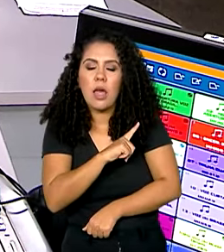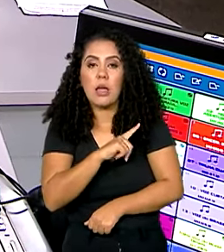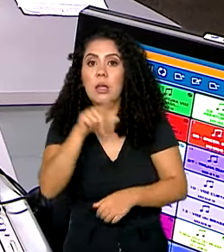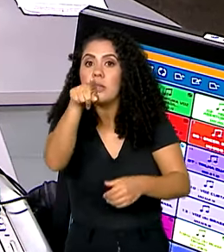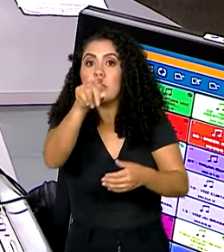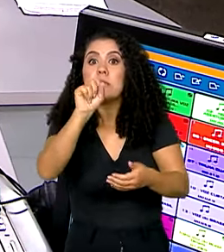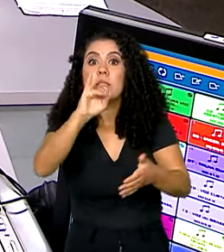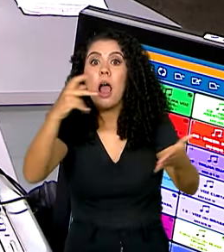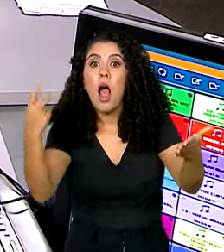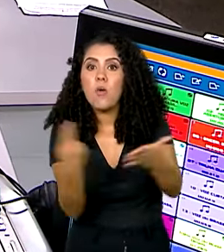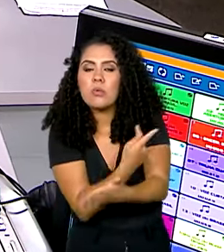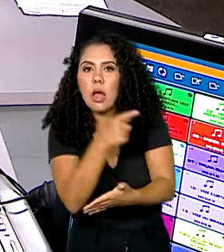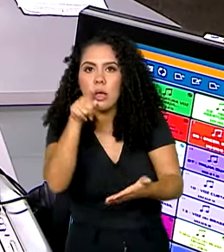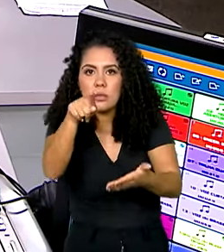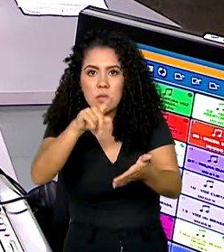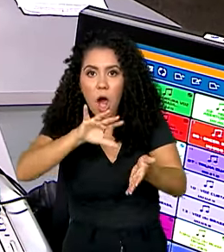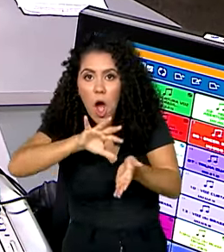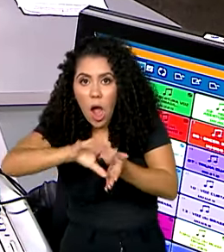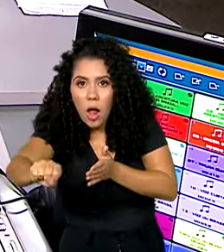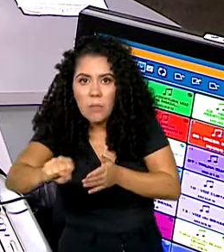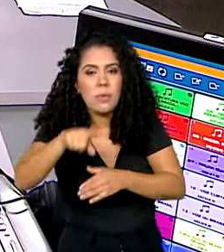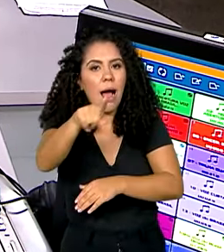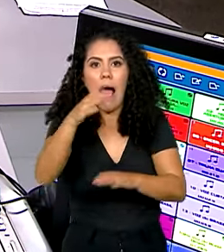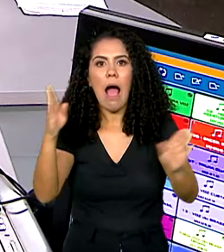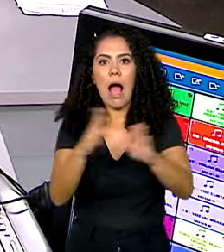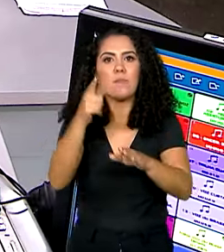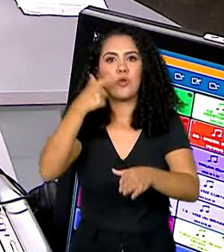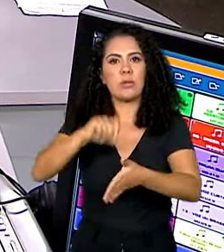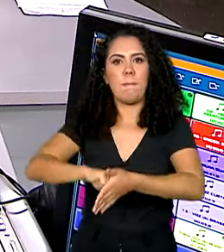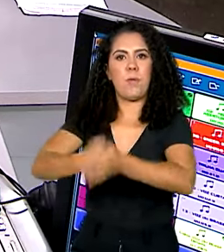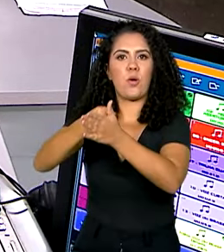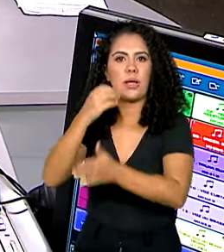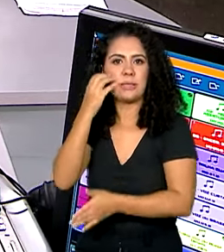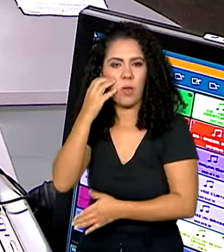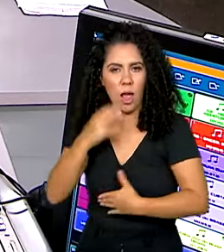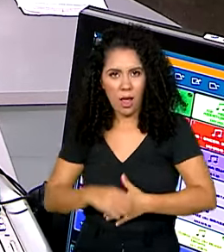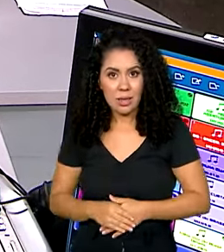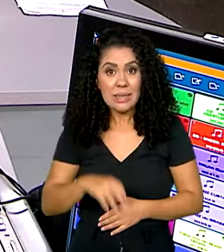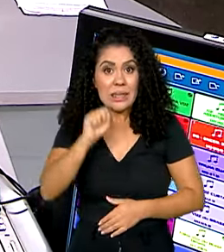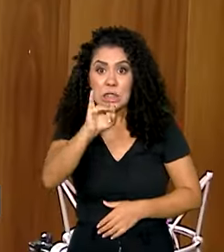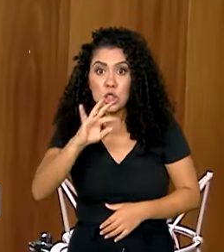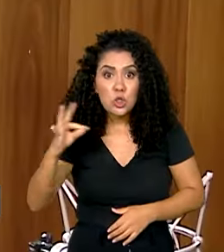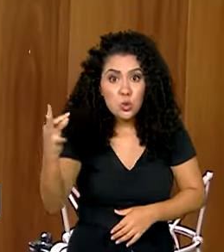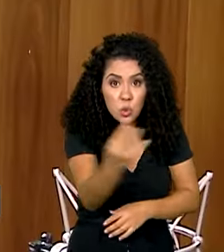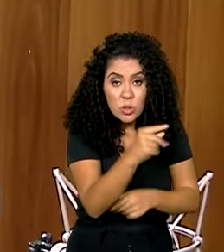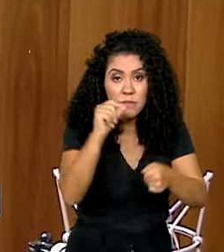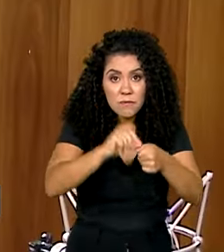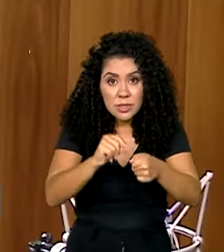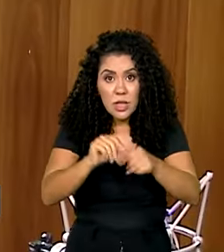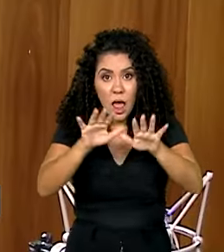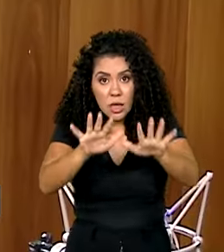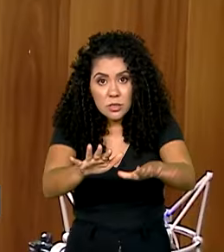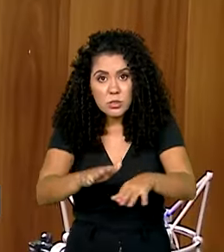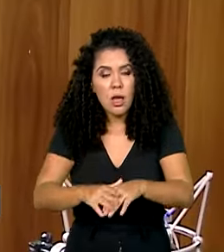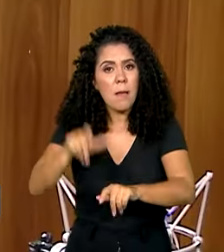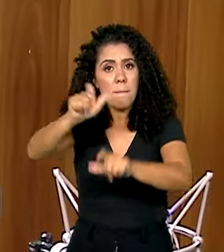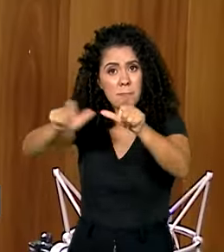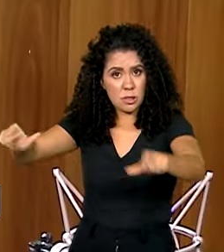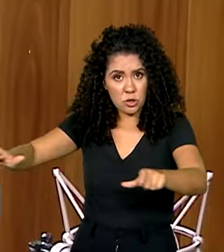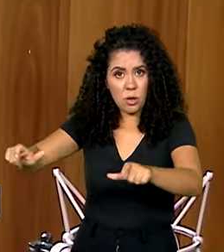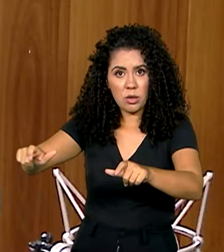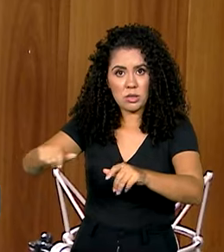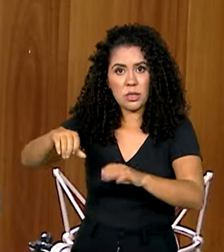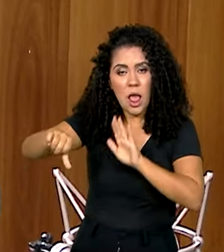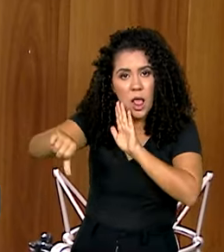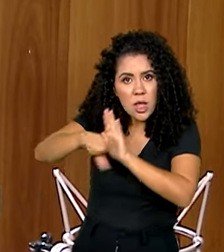for roubado ou furtado, você rapidamente bloqueia o teu celular. Se todo mundo fizer isso, os criminosos vão parar de roubar celular,